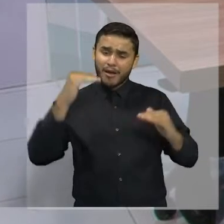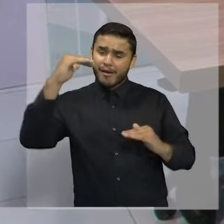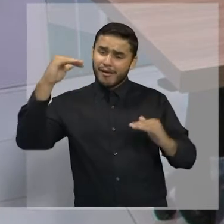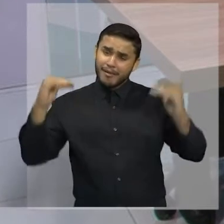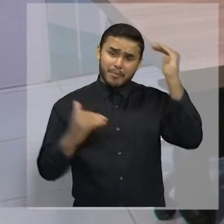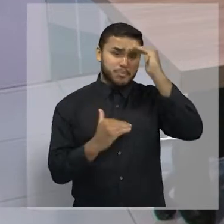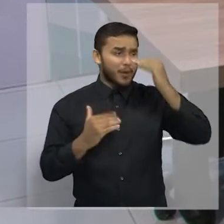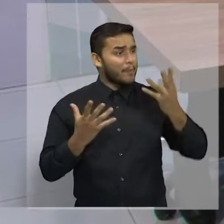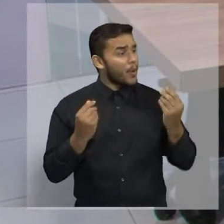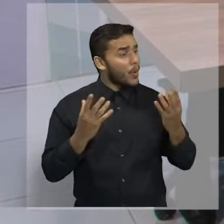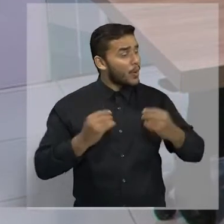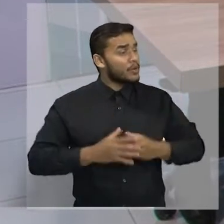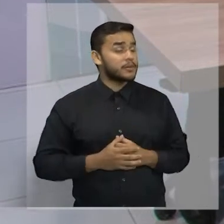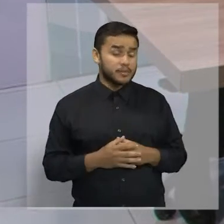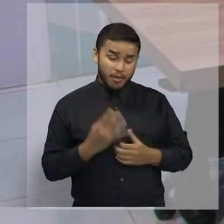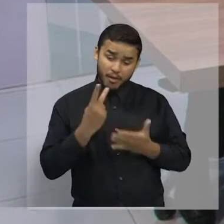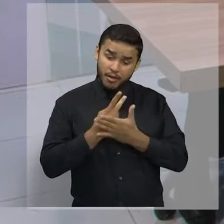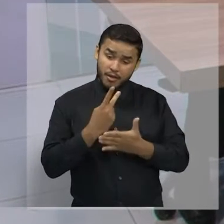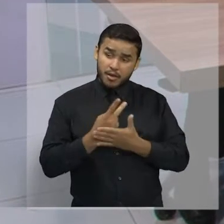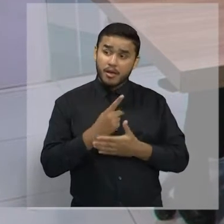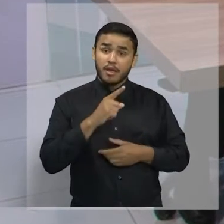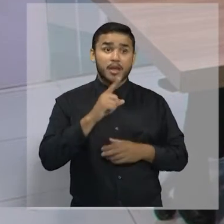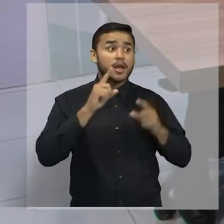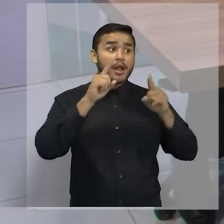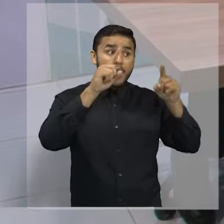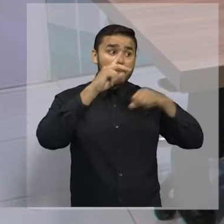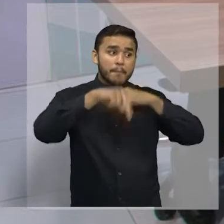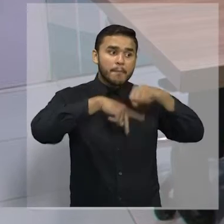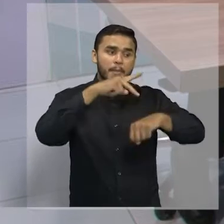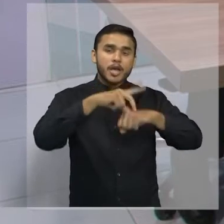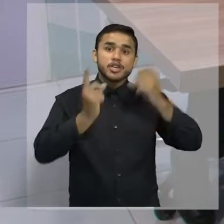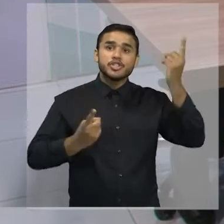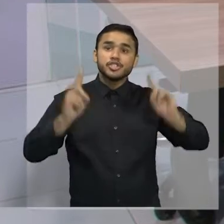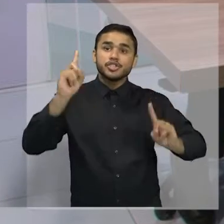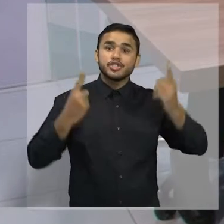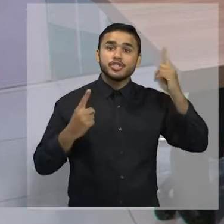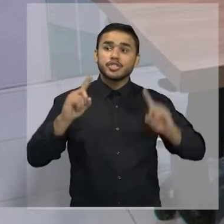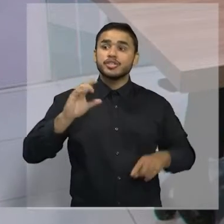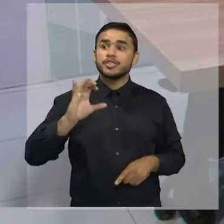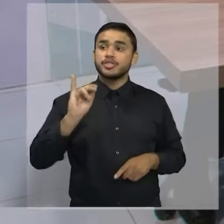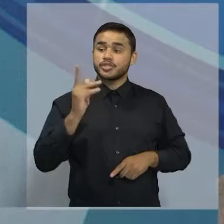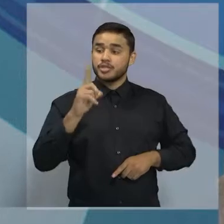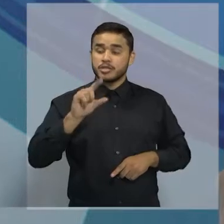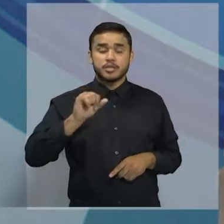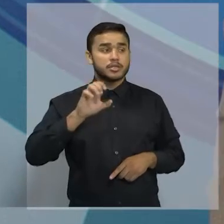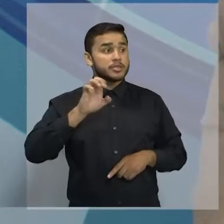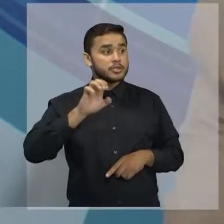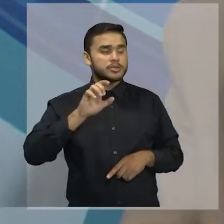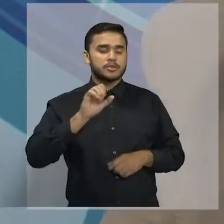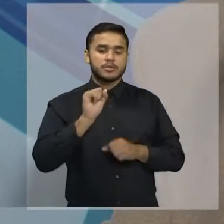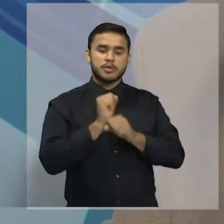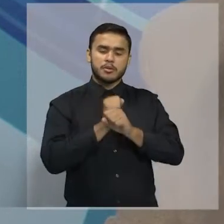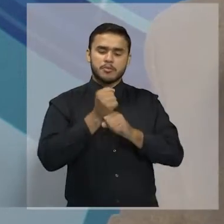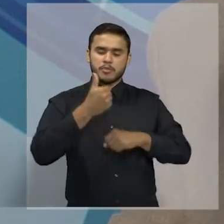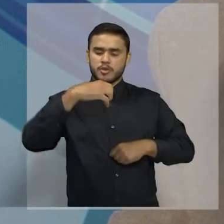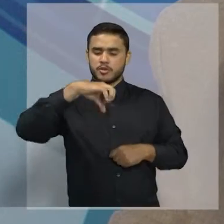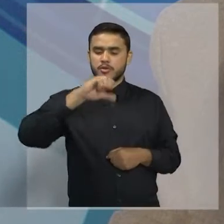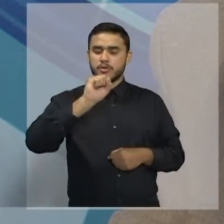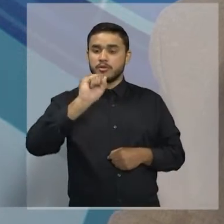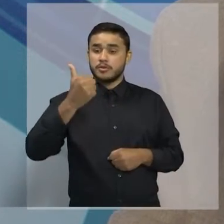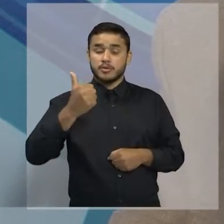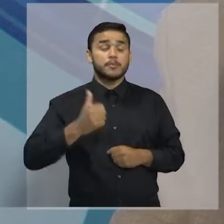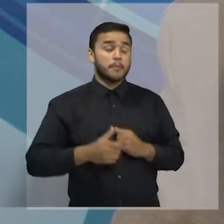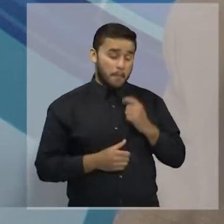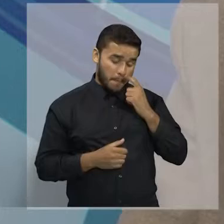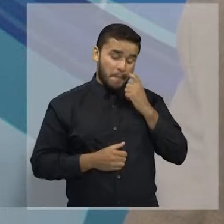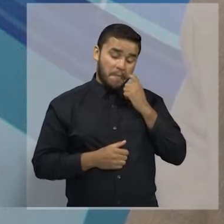diferenças. Isso foi o grande erro do Chile. Por quê? Porque o Chile, quando ele fez a reforma em 1981, ele foi exatamente nessa direção Chile, que o